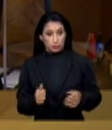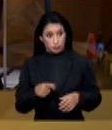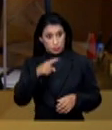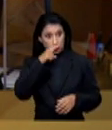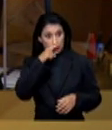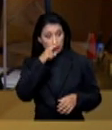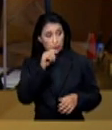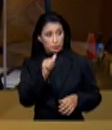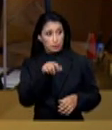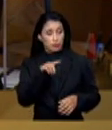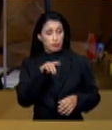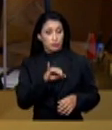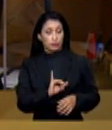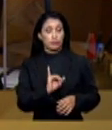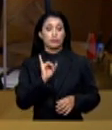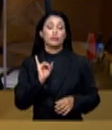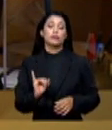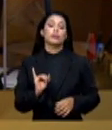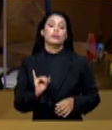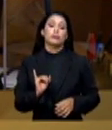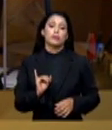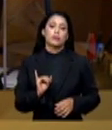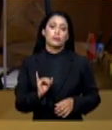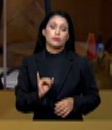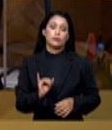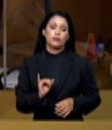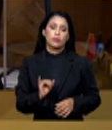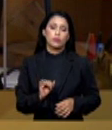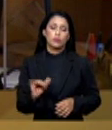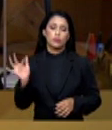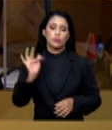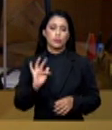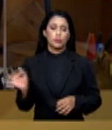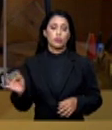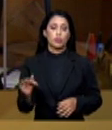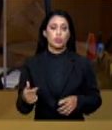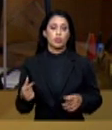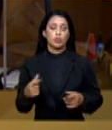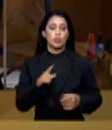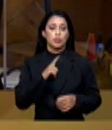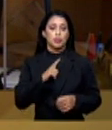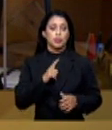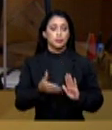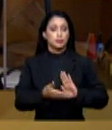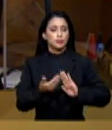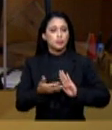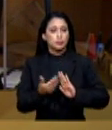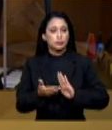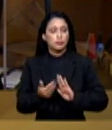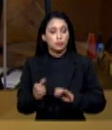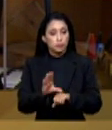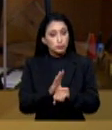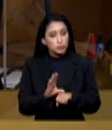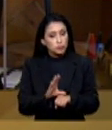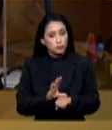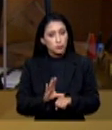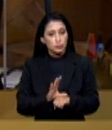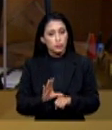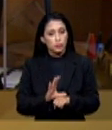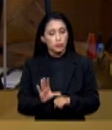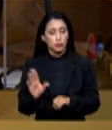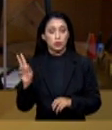declaração de inconstitucionalidade pela quebra do pacto federativo no que concerne a exclusão da possibilidade conferida pela Constituição